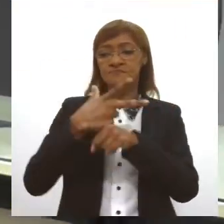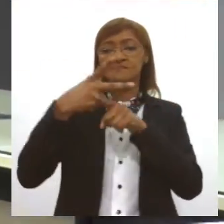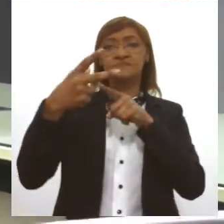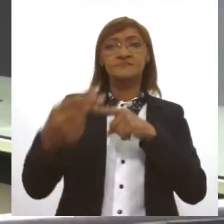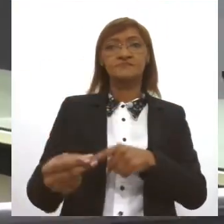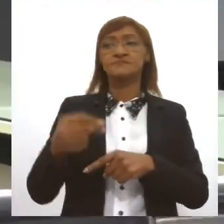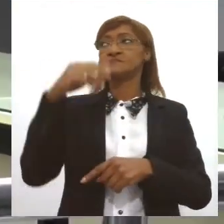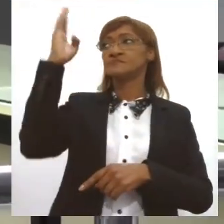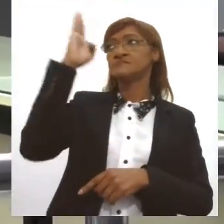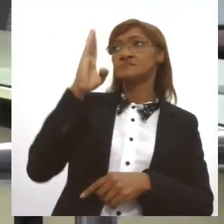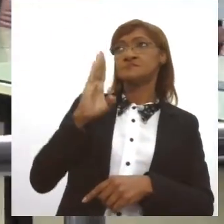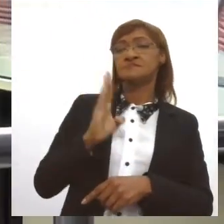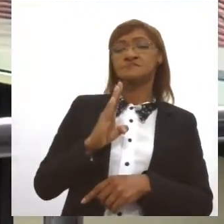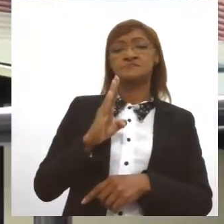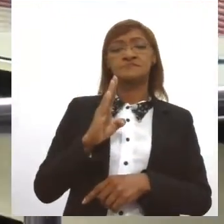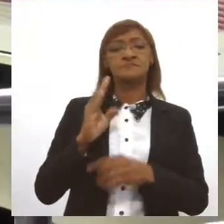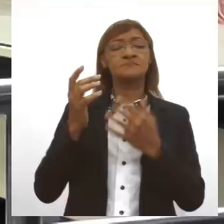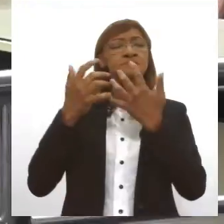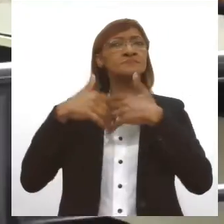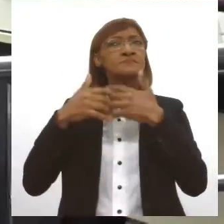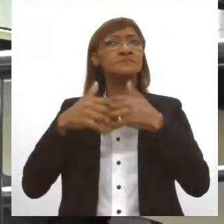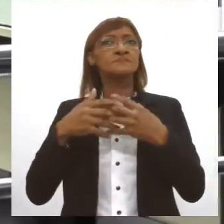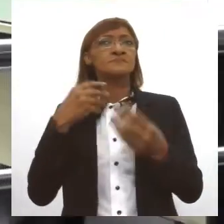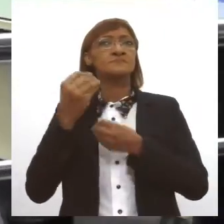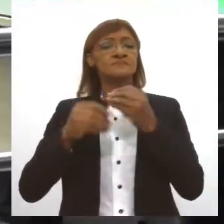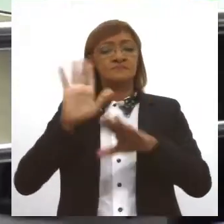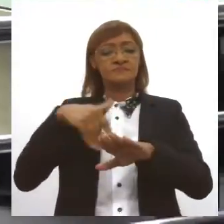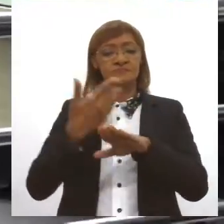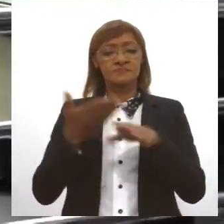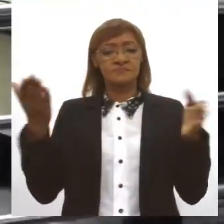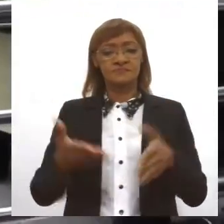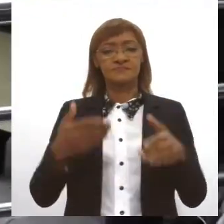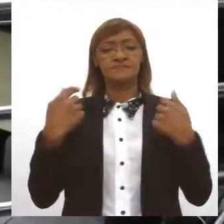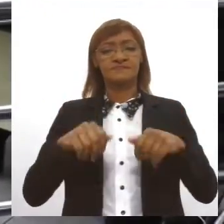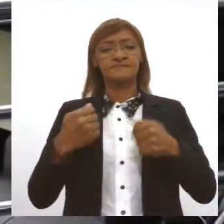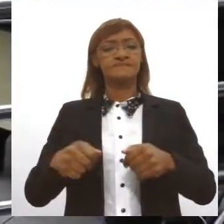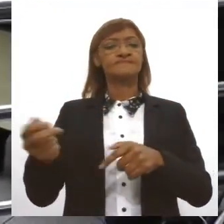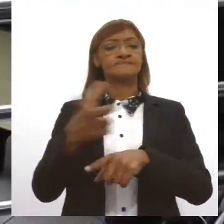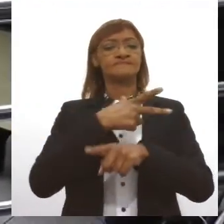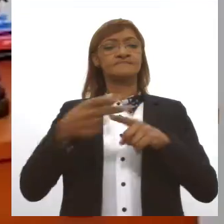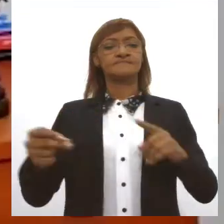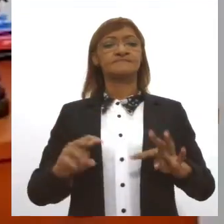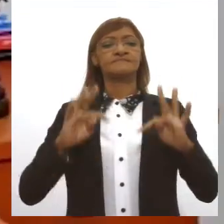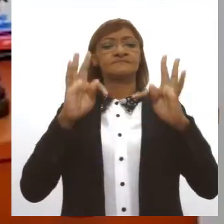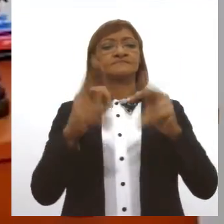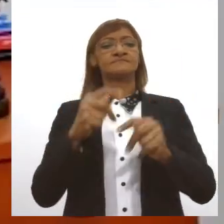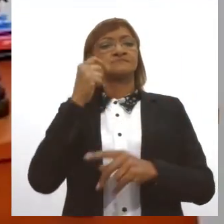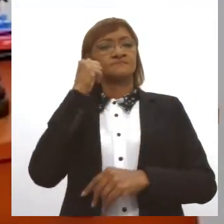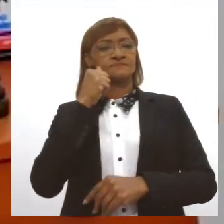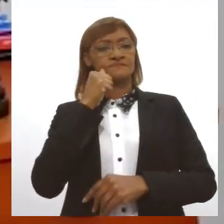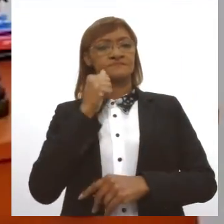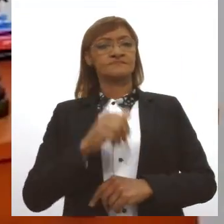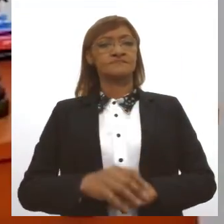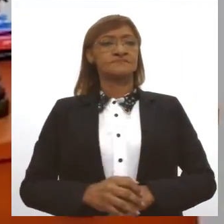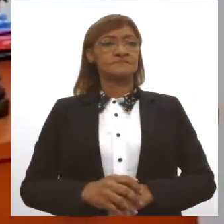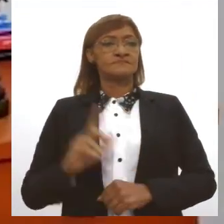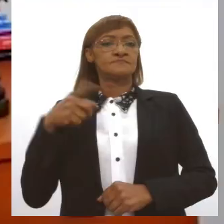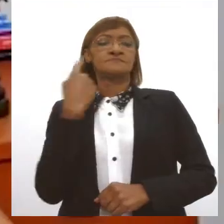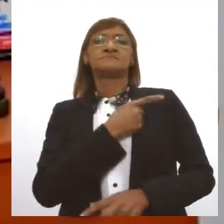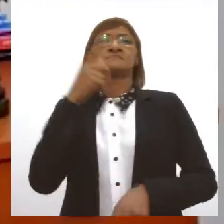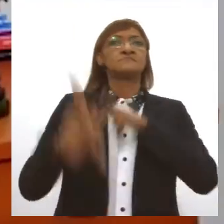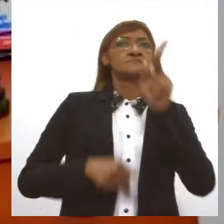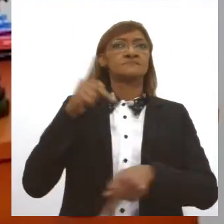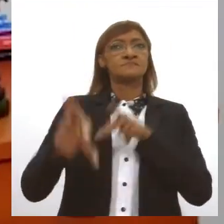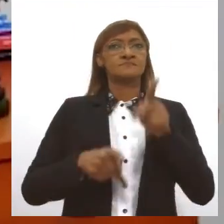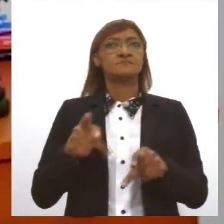leva à reflexão sobre os desafios que ainda precisam ser vencidos por todas as mulheres. Nós somos a maioria da população, nós somos